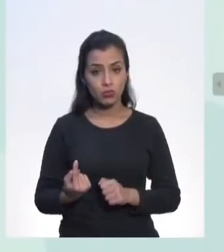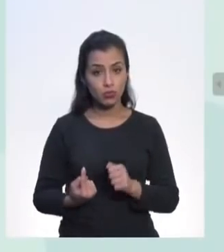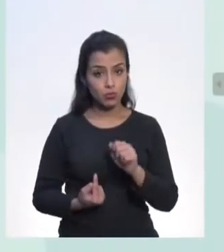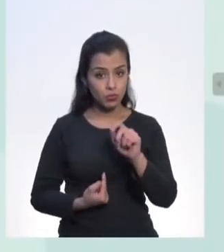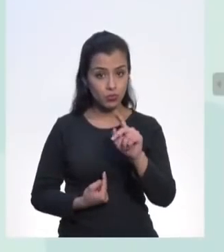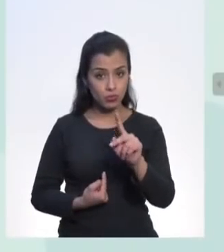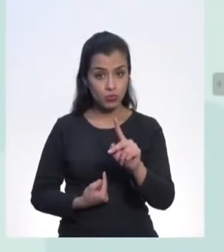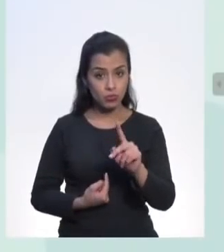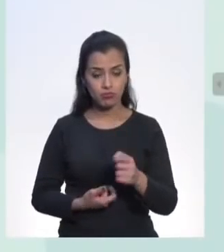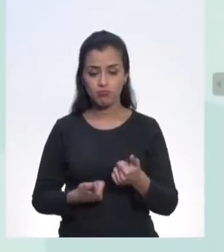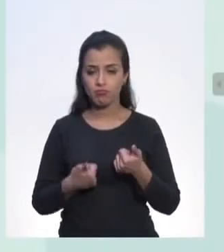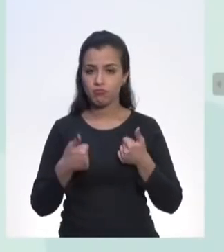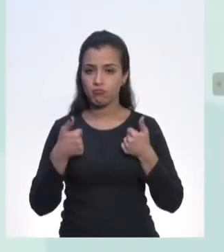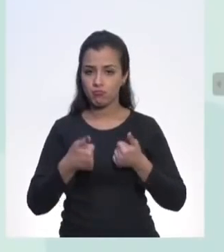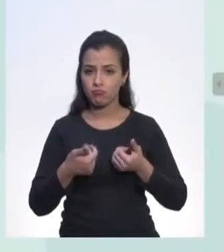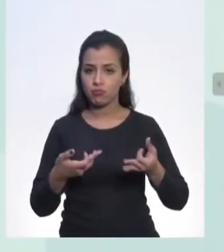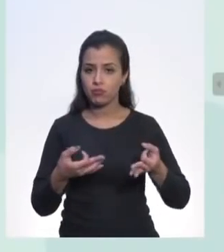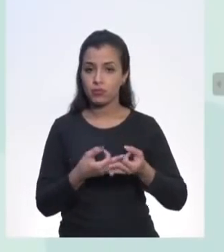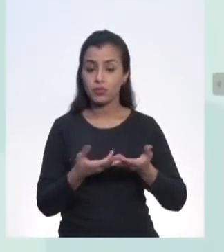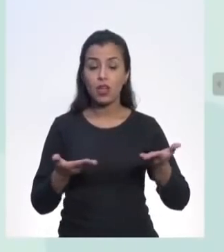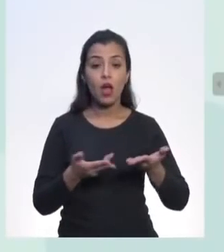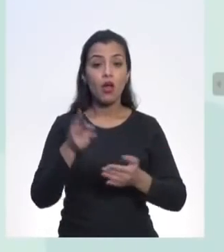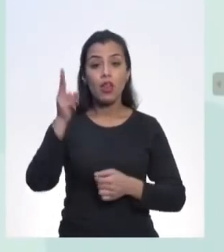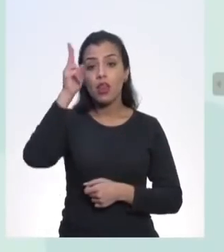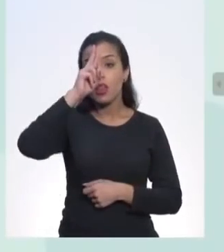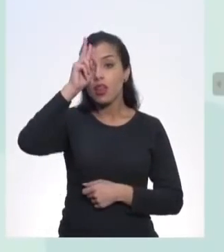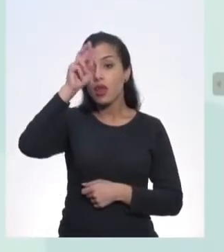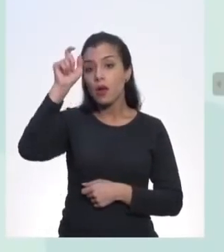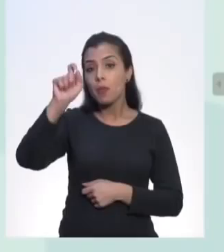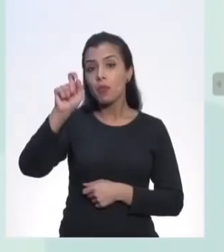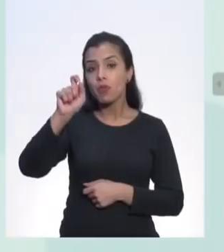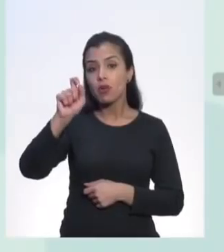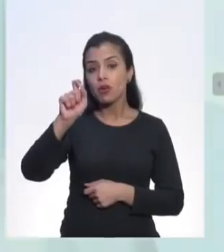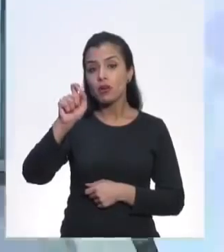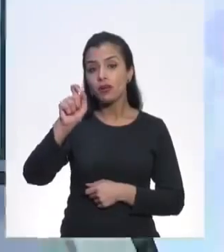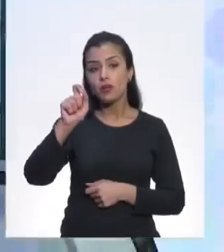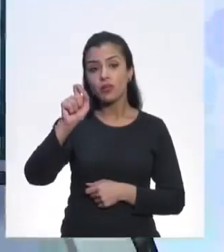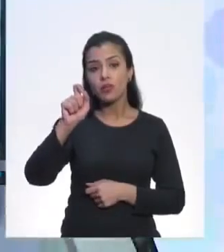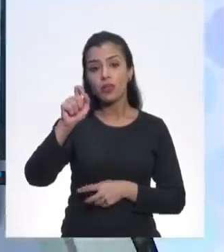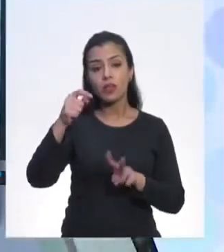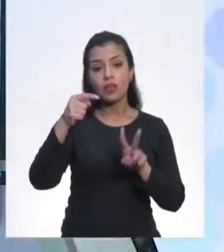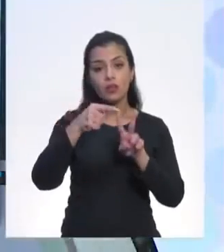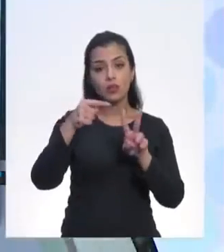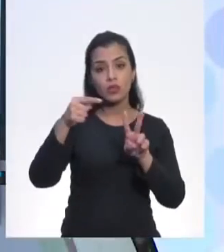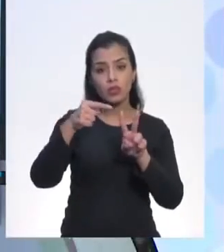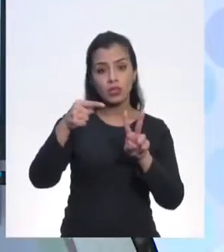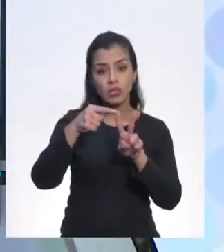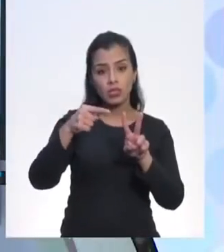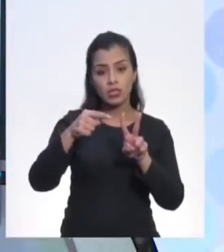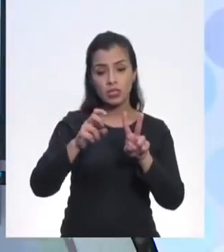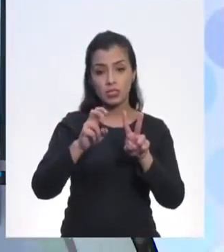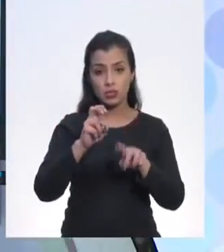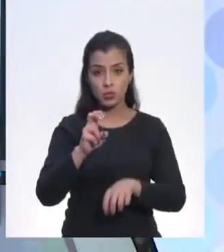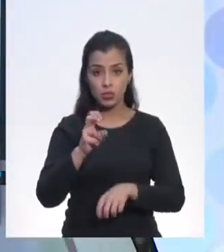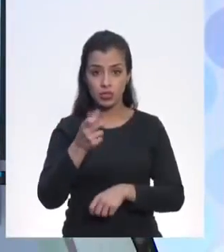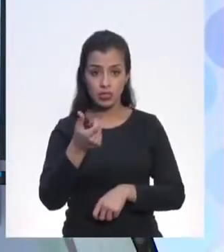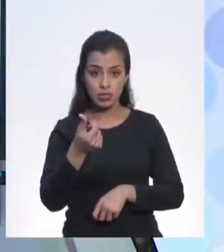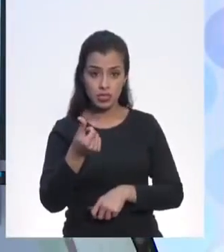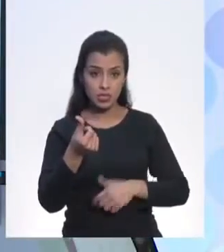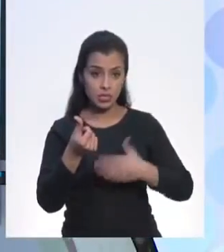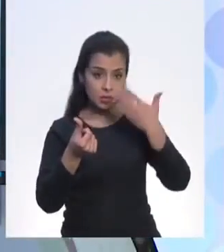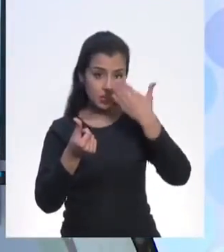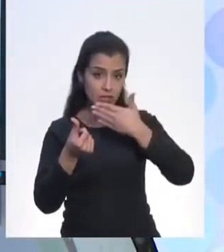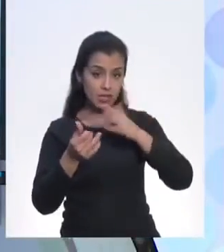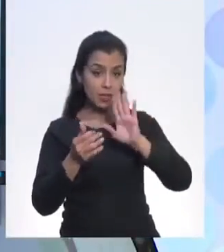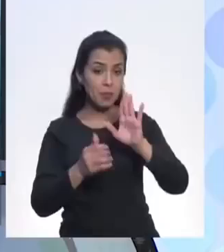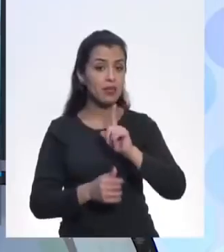Ótimo. Agora, o que eu preciso lembrar é que a raiz quadrada de 56 não aparece nada, mas